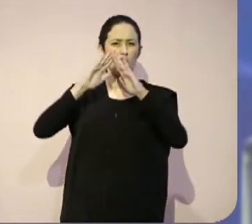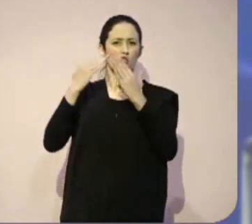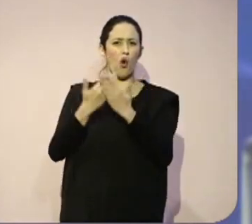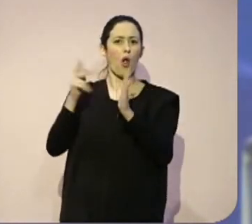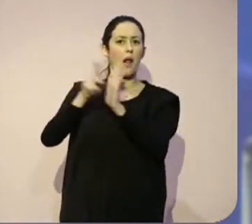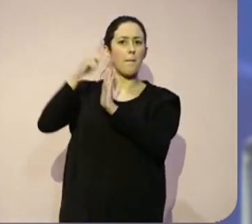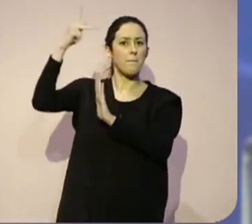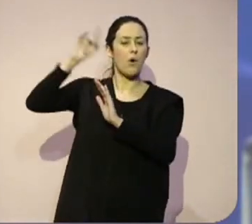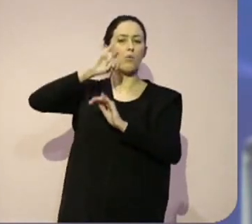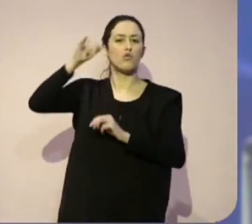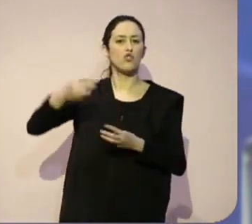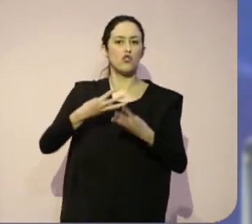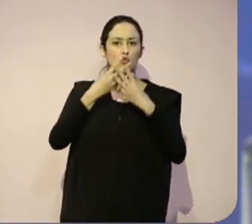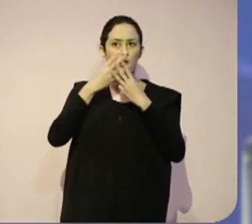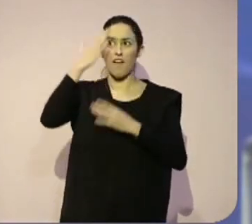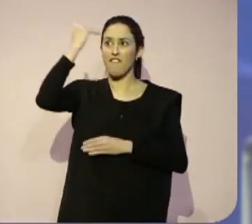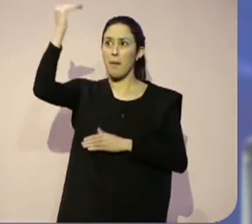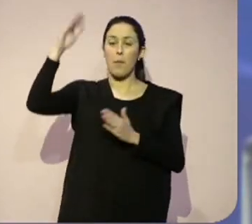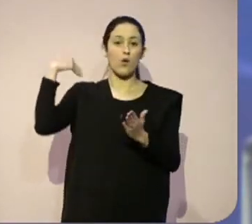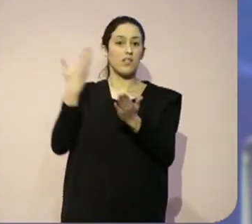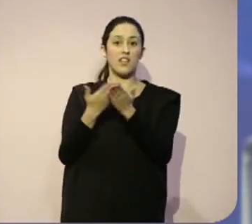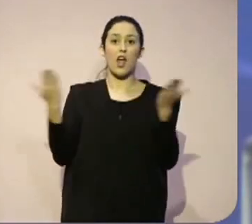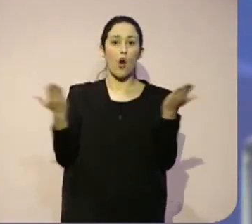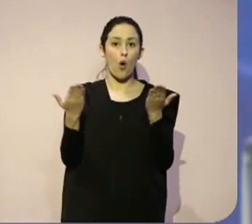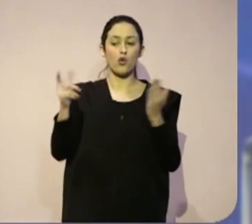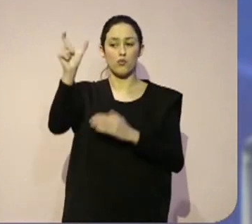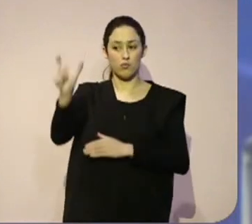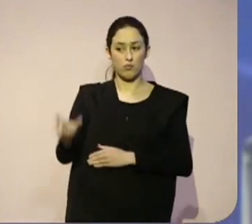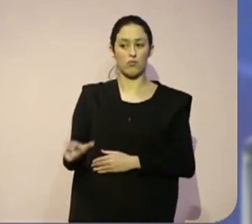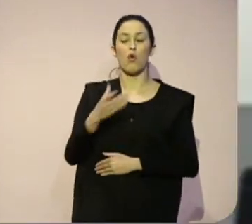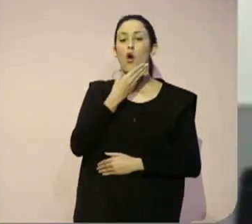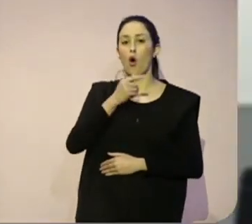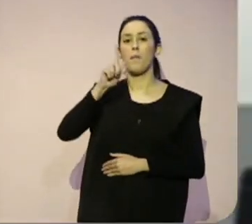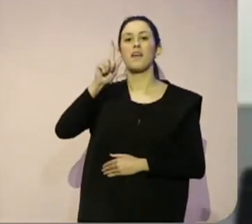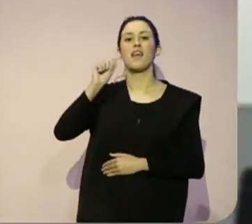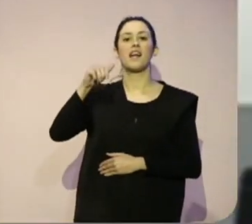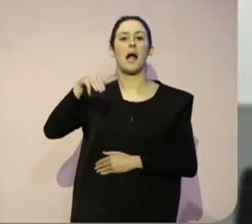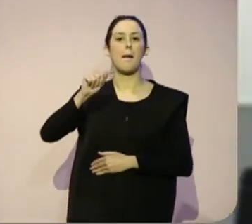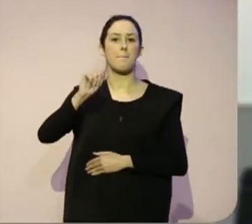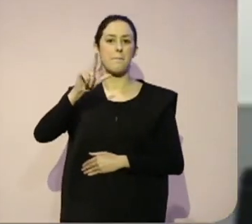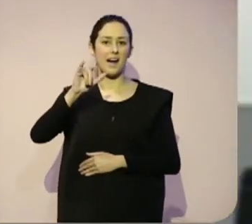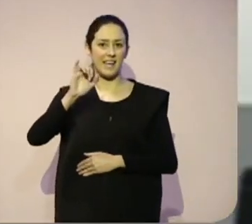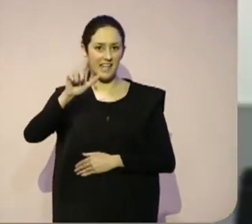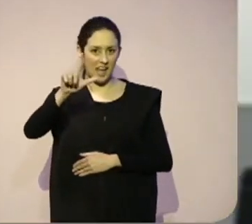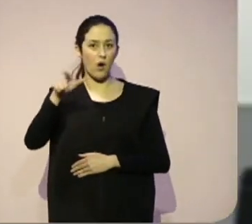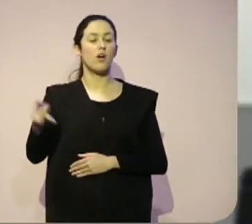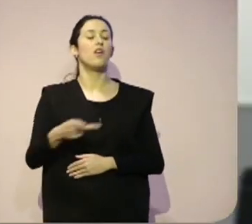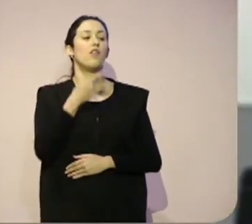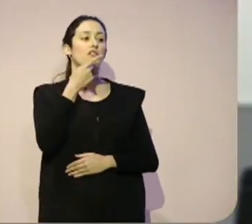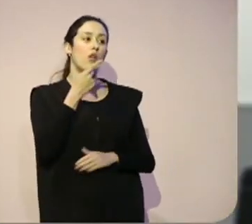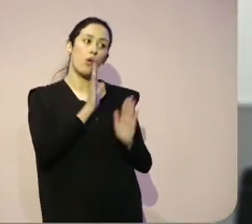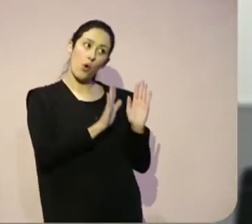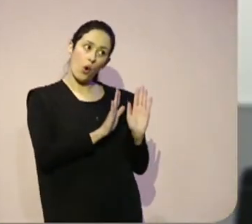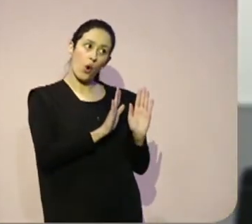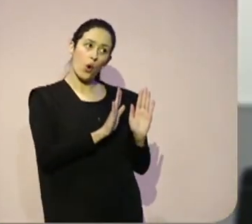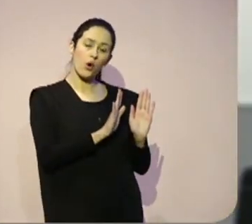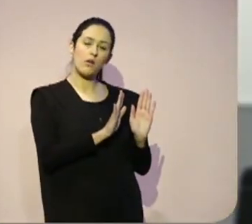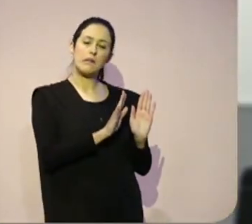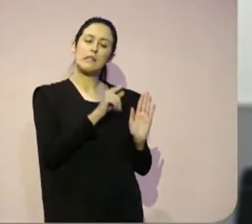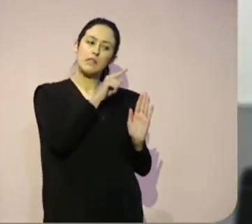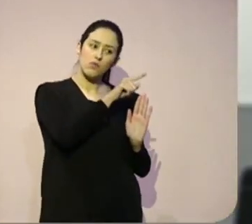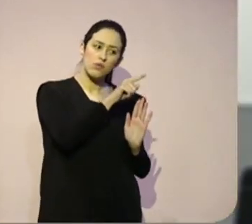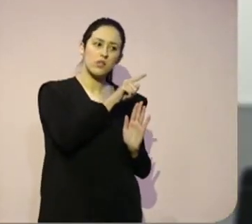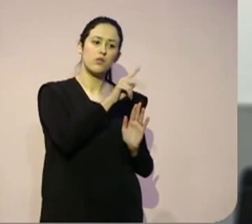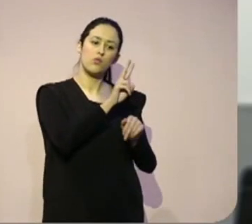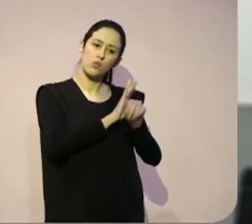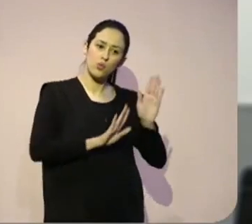famosas até hoje. Então Gamaliel se levanta e fala: olha, eu acho melhor vocês não fazerem muita